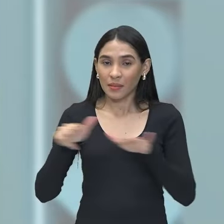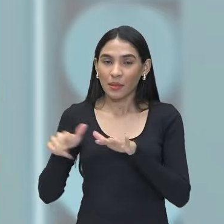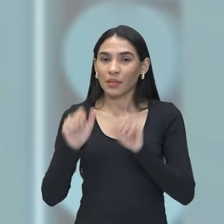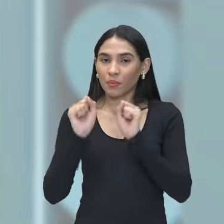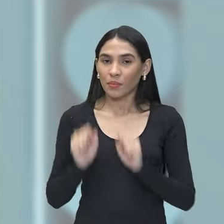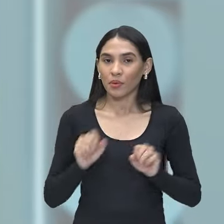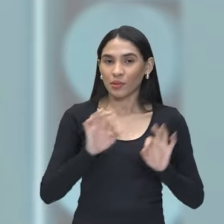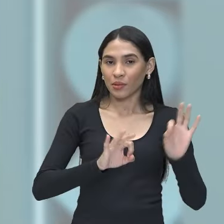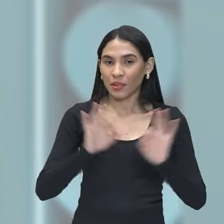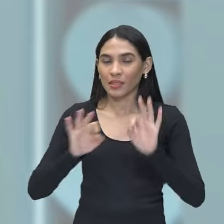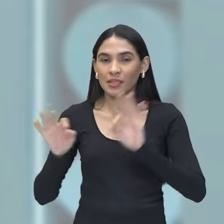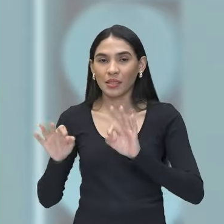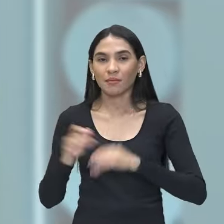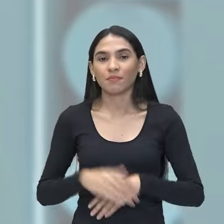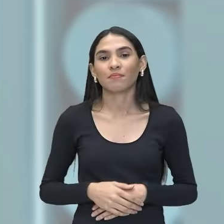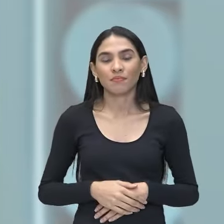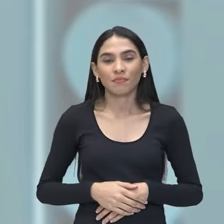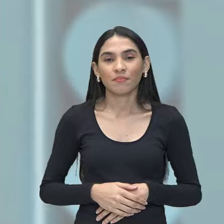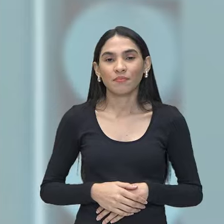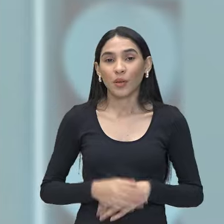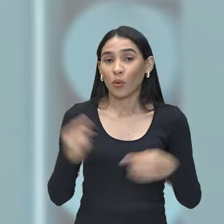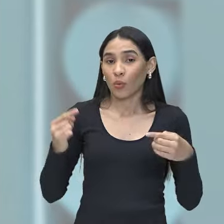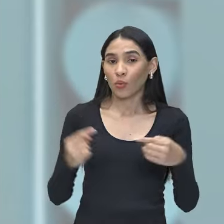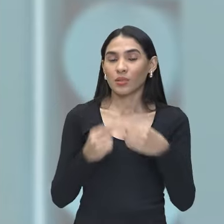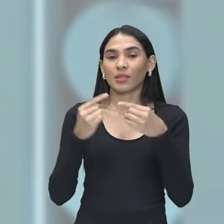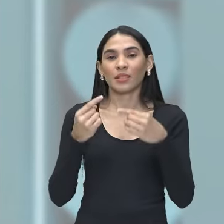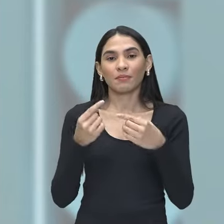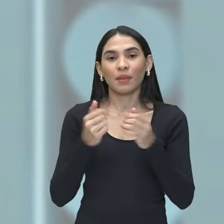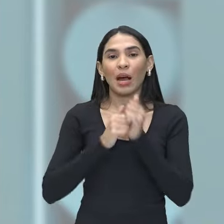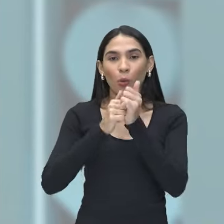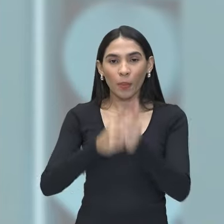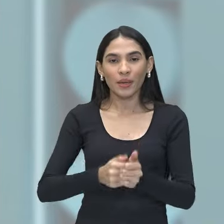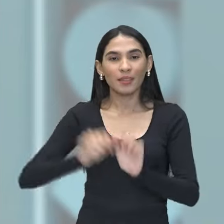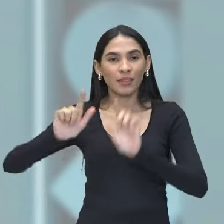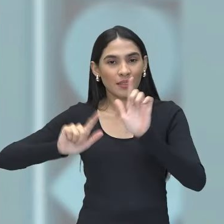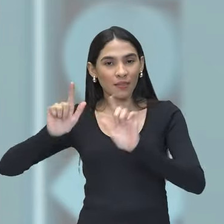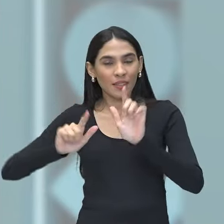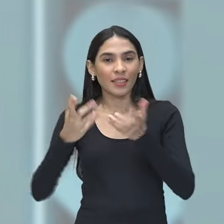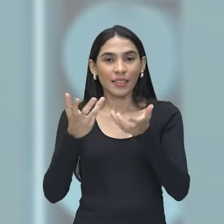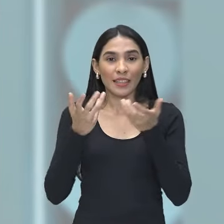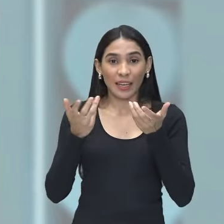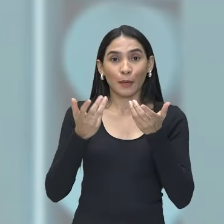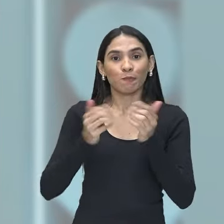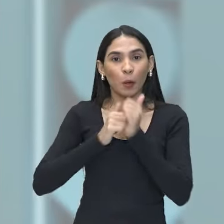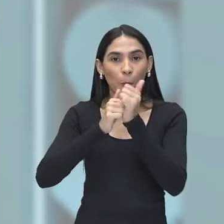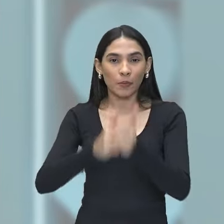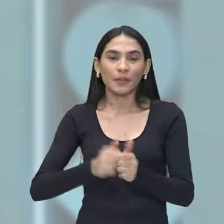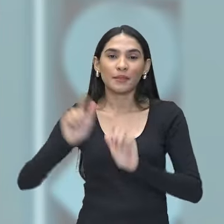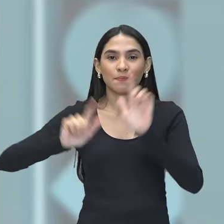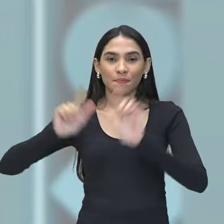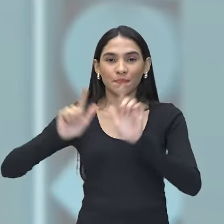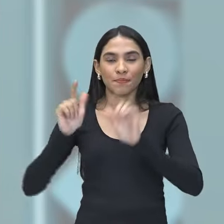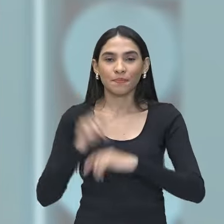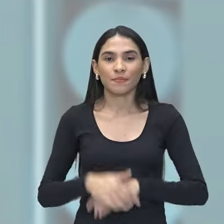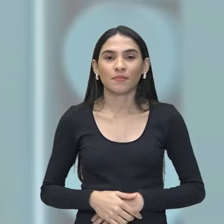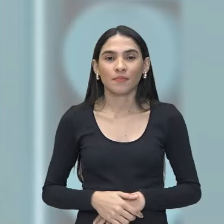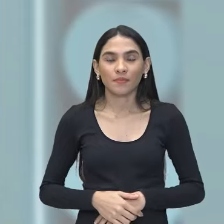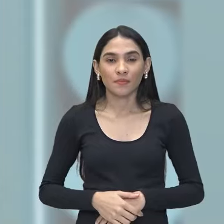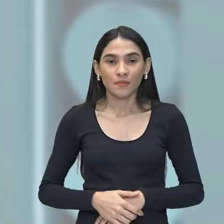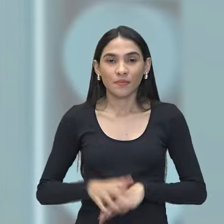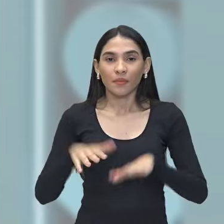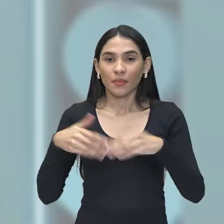de assistir a novela, de acordo com essa situação de que ele quer acompanhar este programa, né?